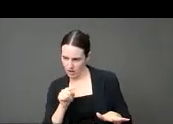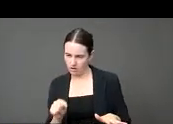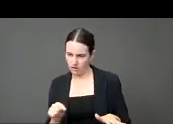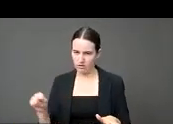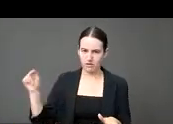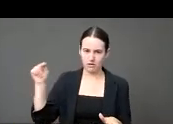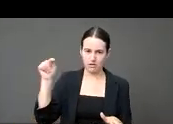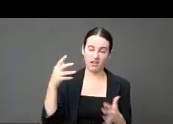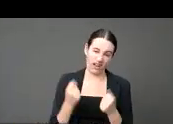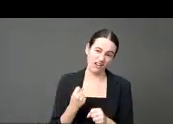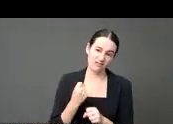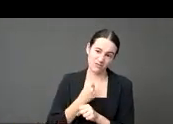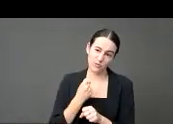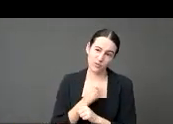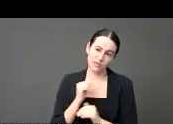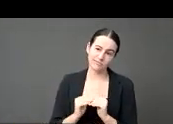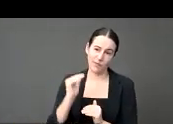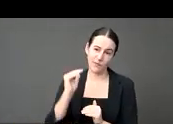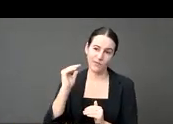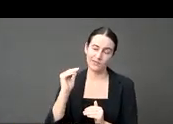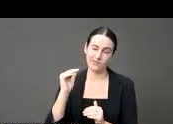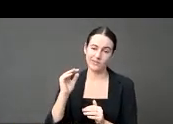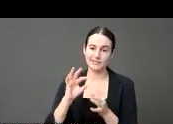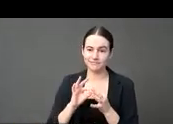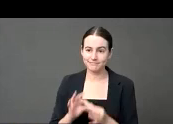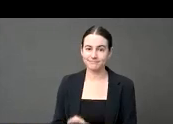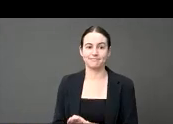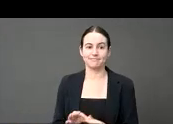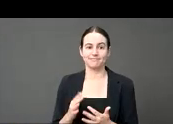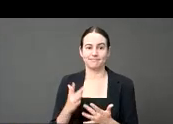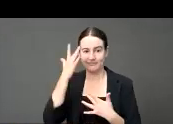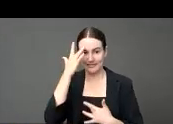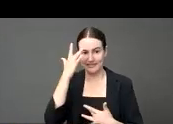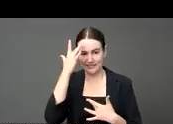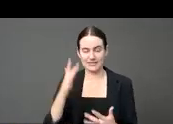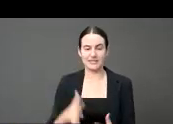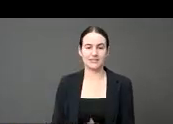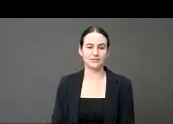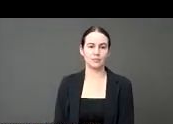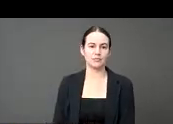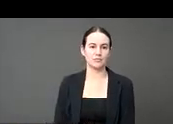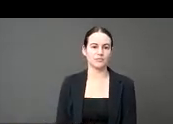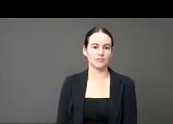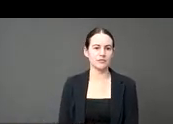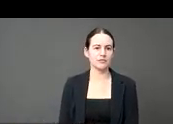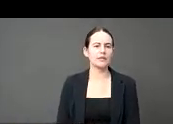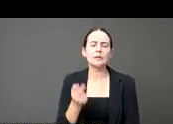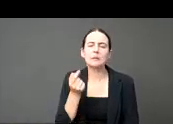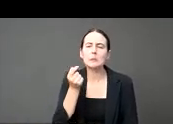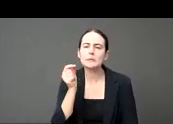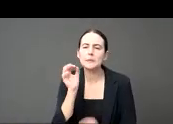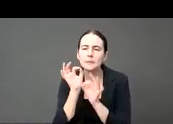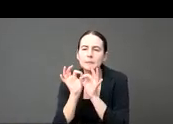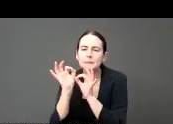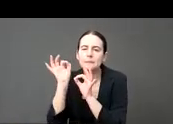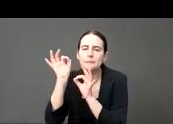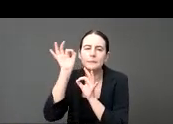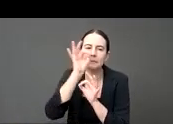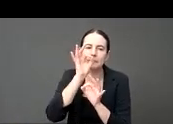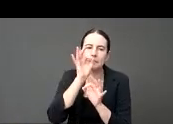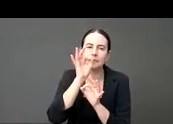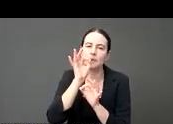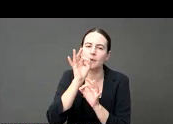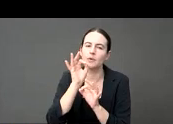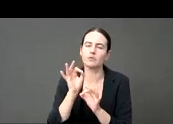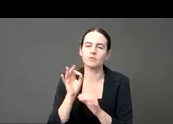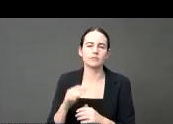para fazer. Como dá para ver, são poucos países, poucas áreas, e já estamos convencidos que há uma oportunidade para alcançar as